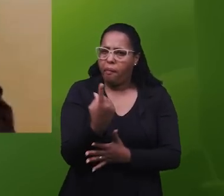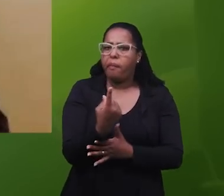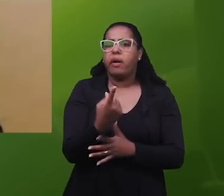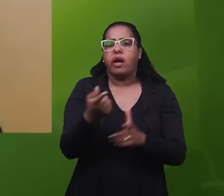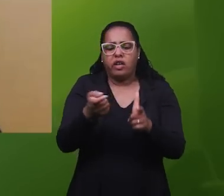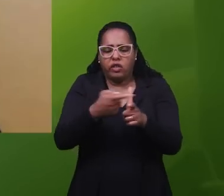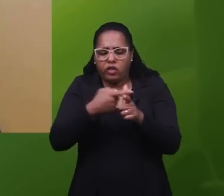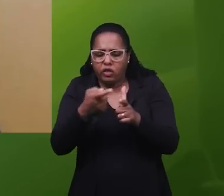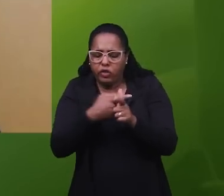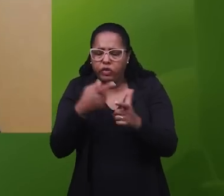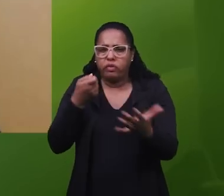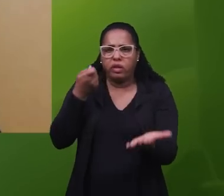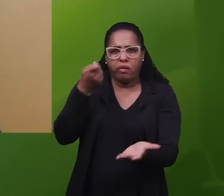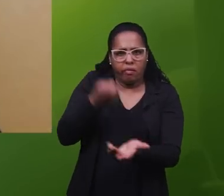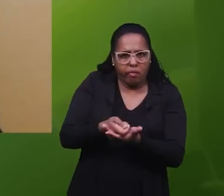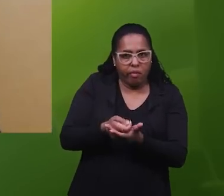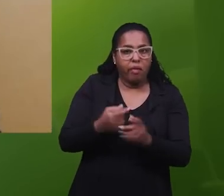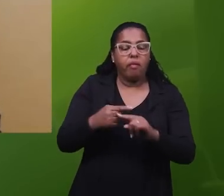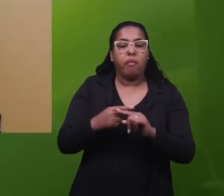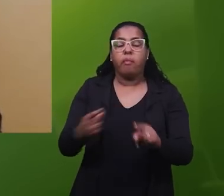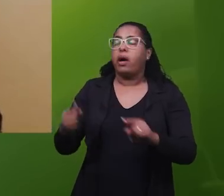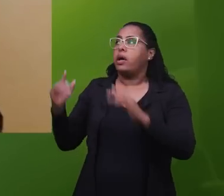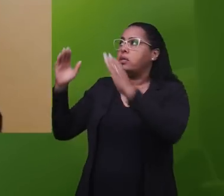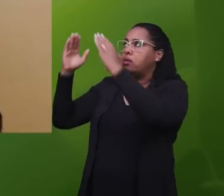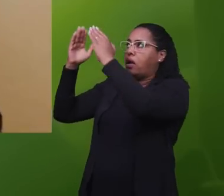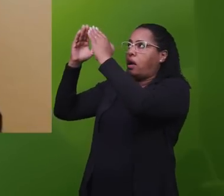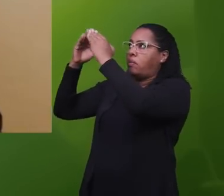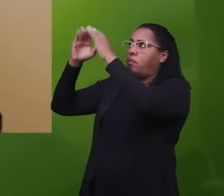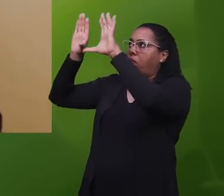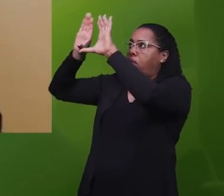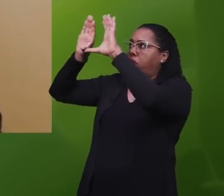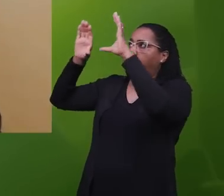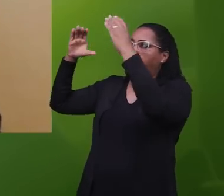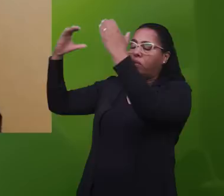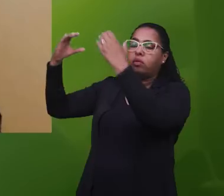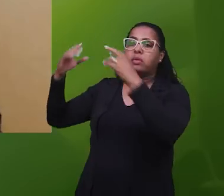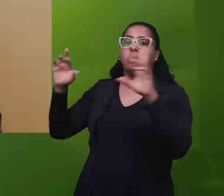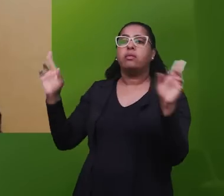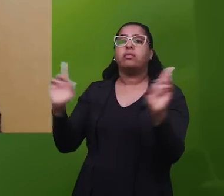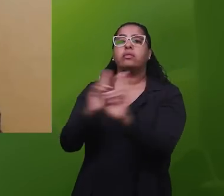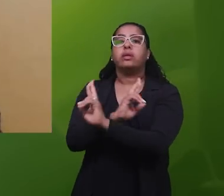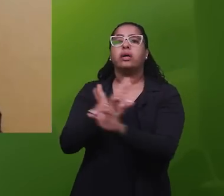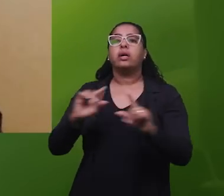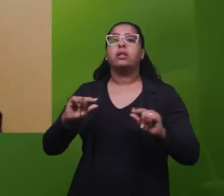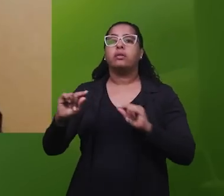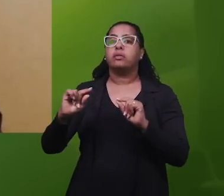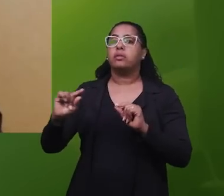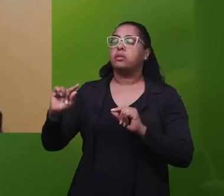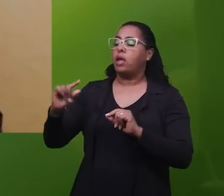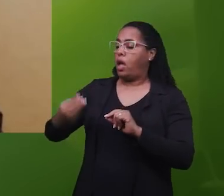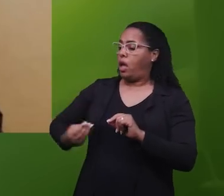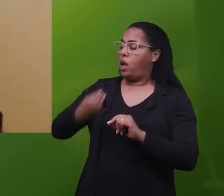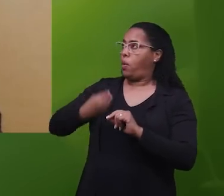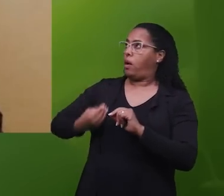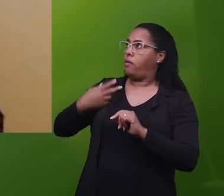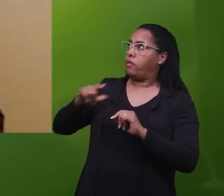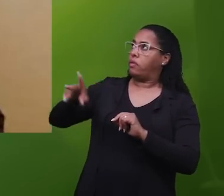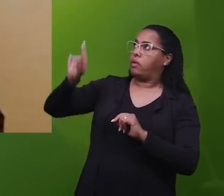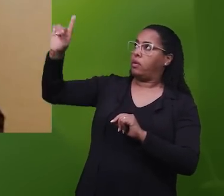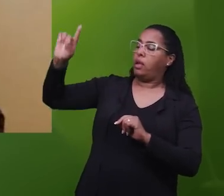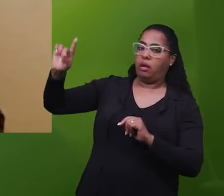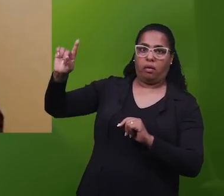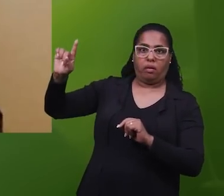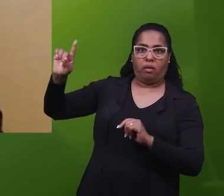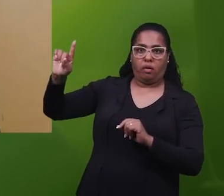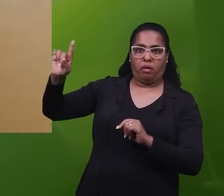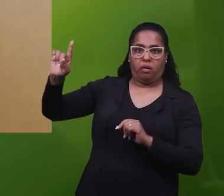outra coisa, né? Ok. Agora, o reino de Deus está na vida depois desta